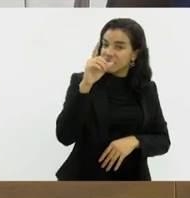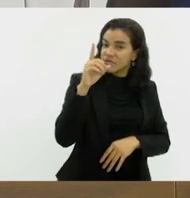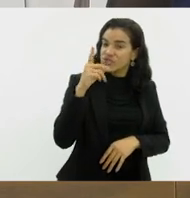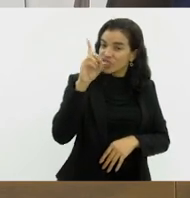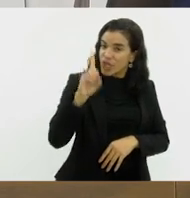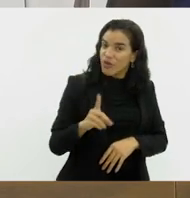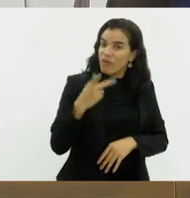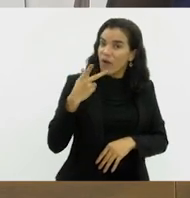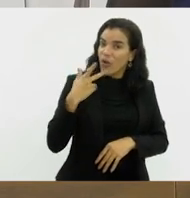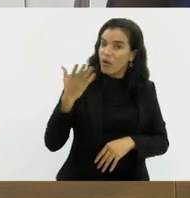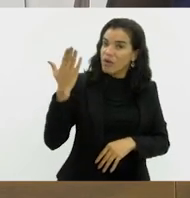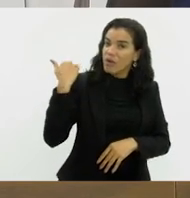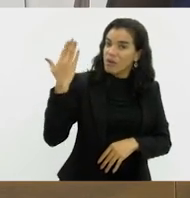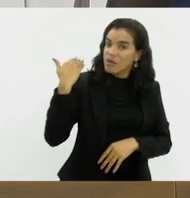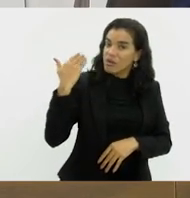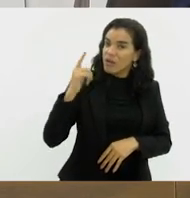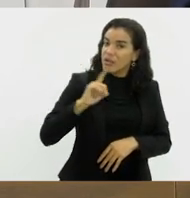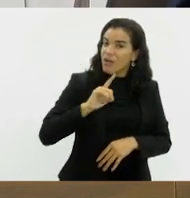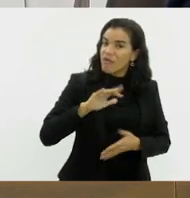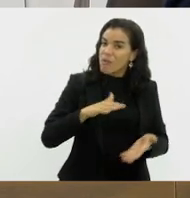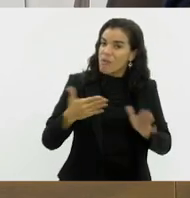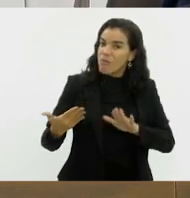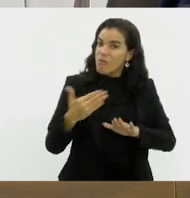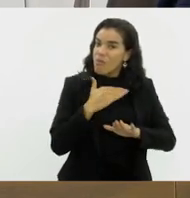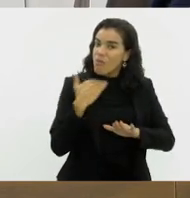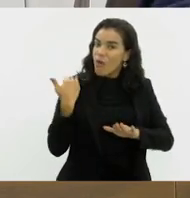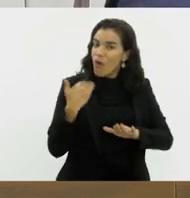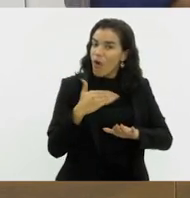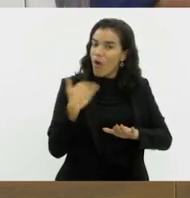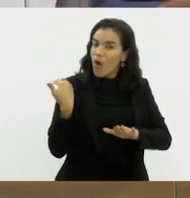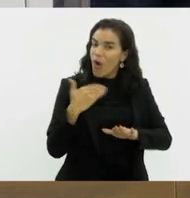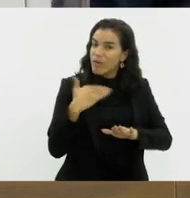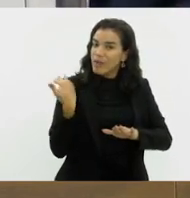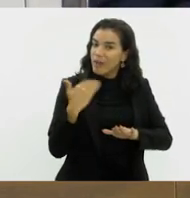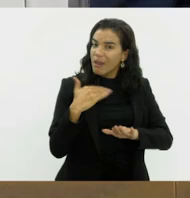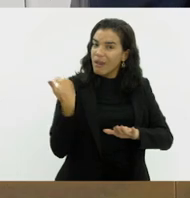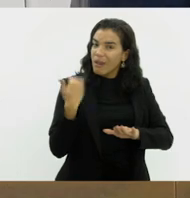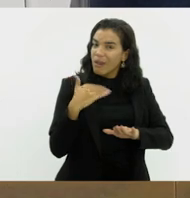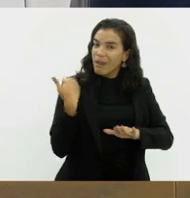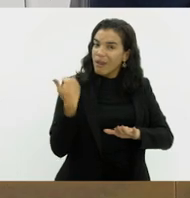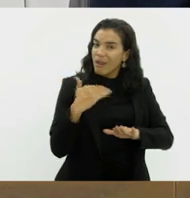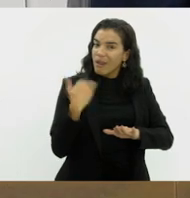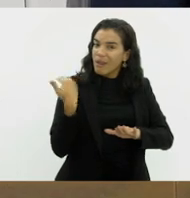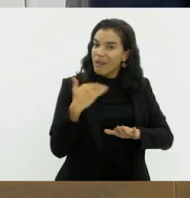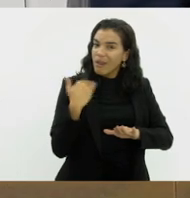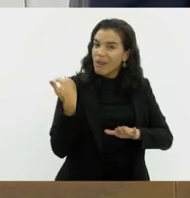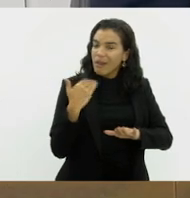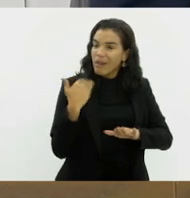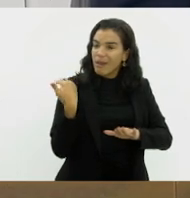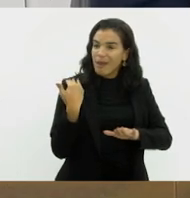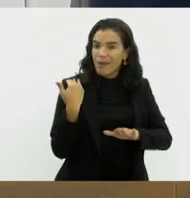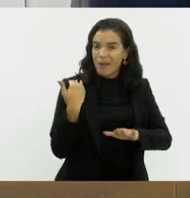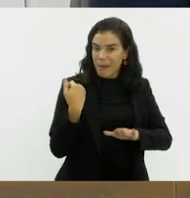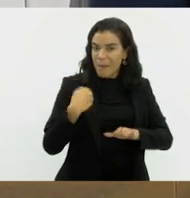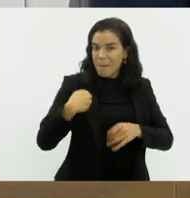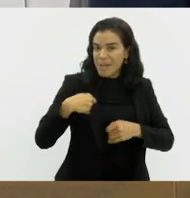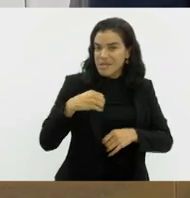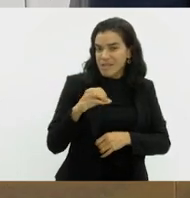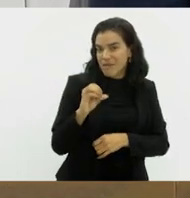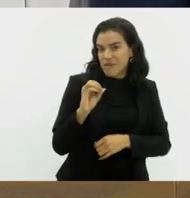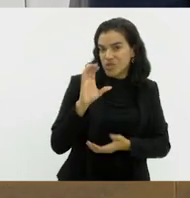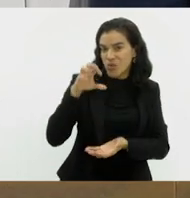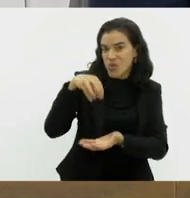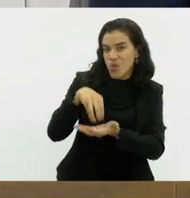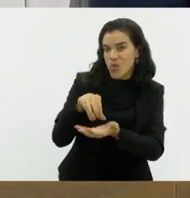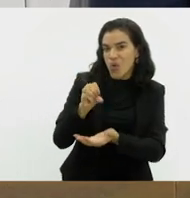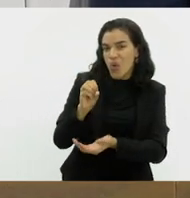que já existia um morgue dentro do sanatório penal e que as pessoas morriam ali e eram direcionadas ao morgue. Precisava de um morgue no hospital. O